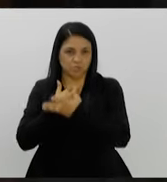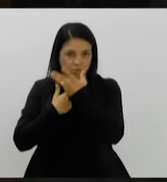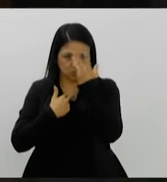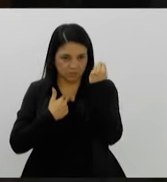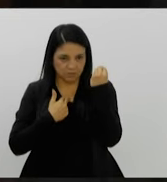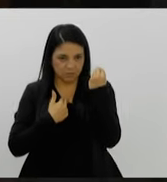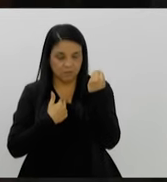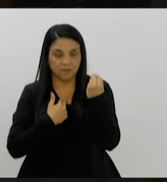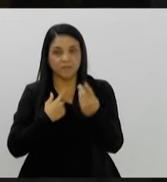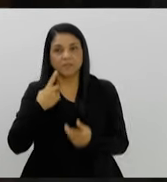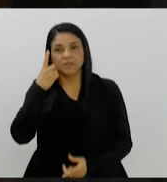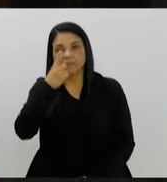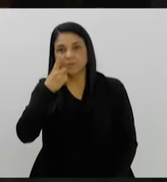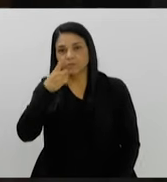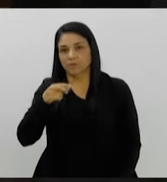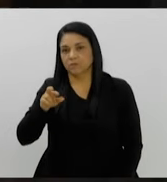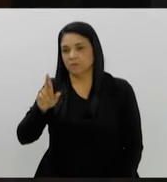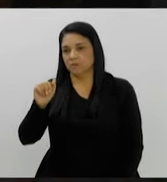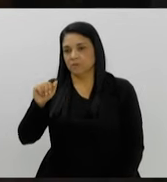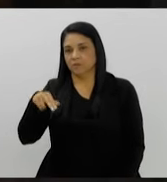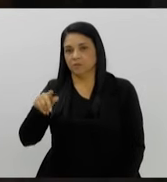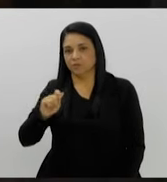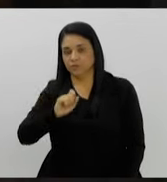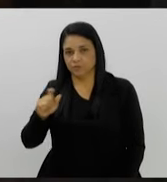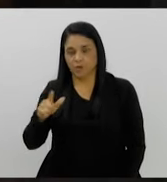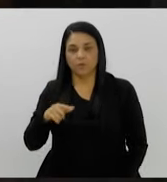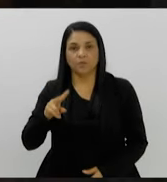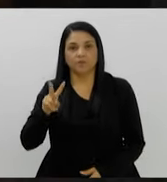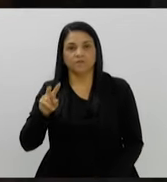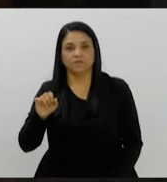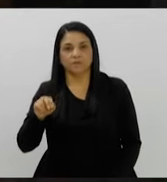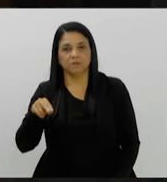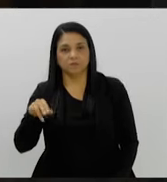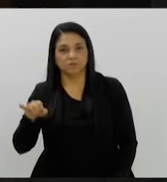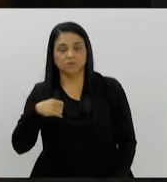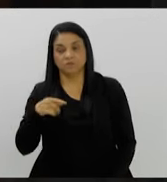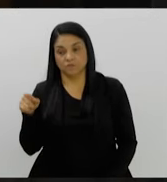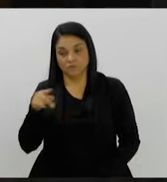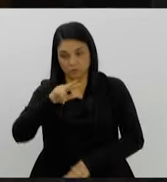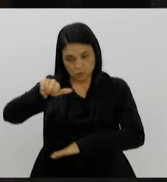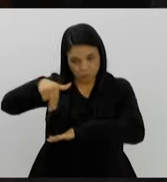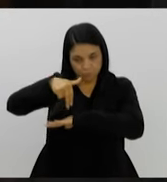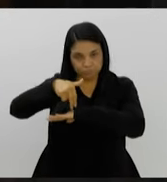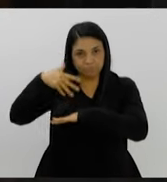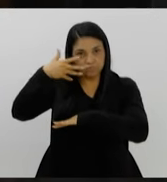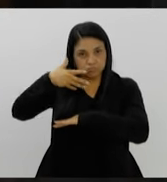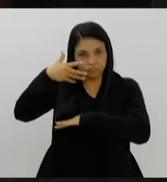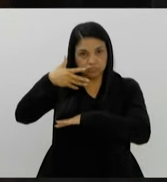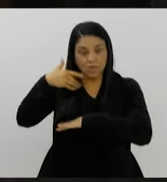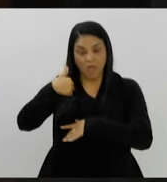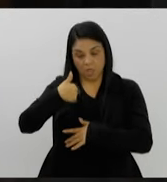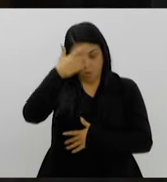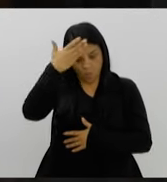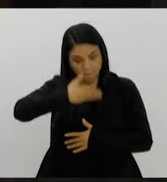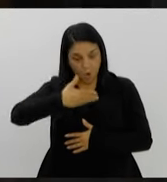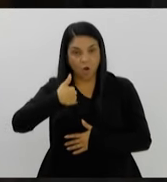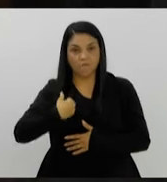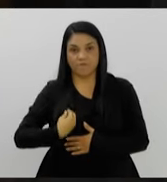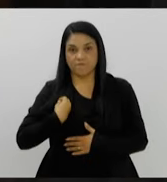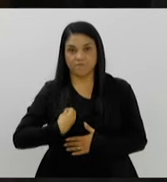deputado vinolo do de vosso que sou prov